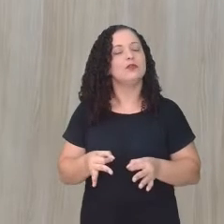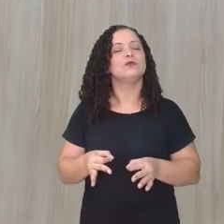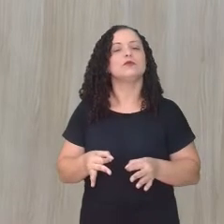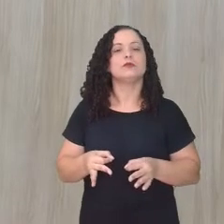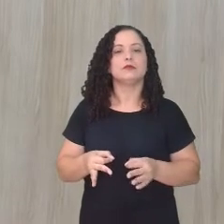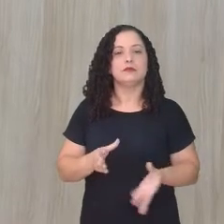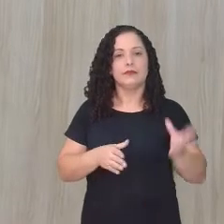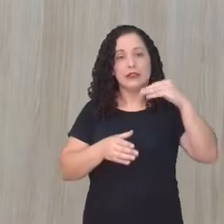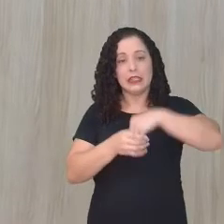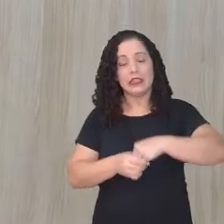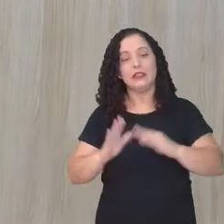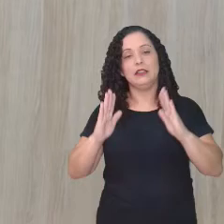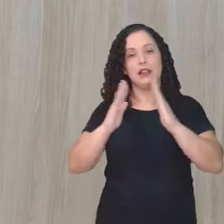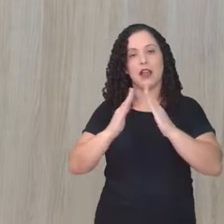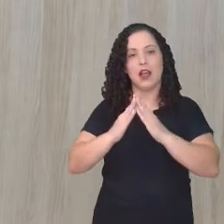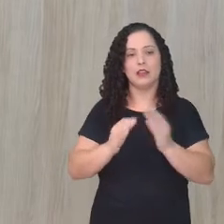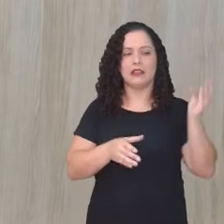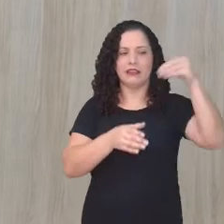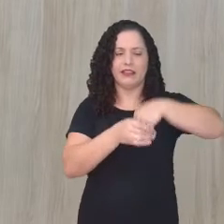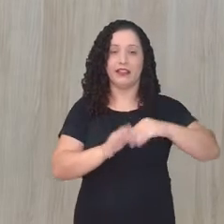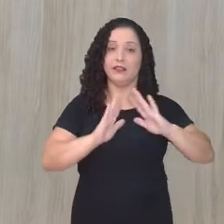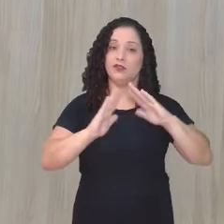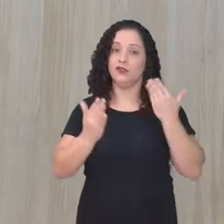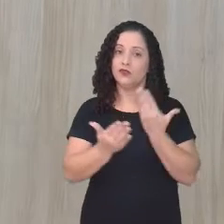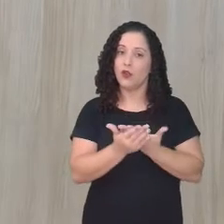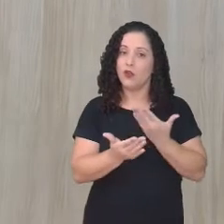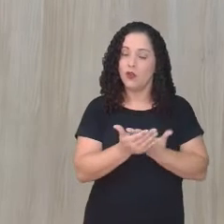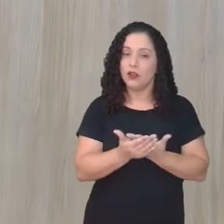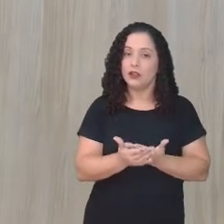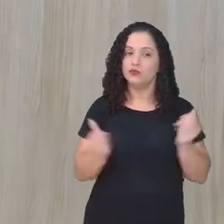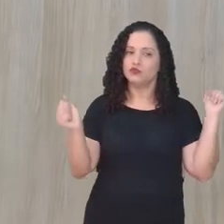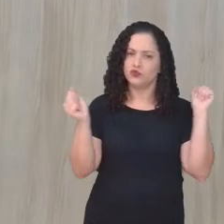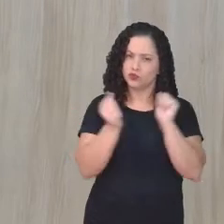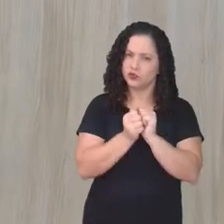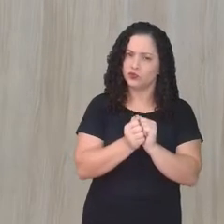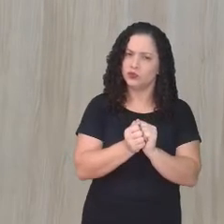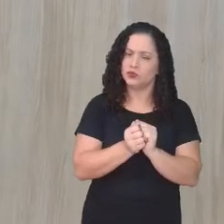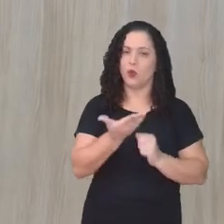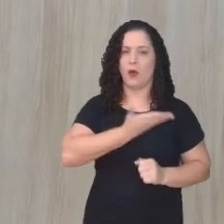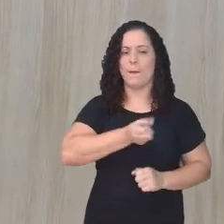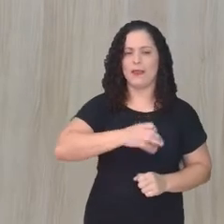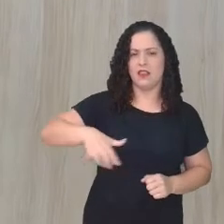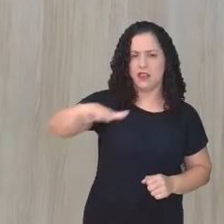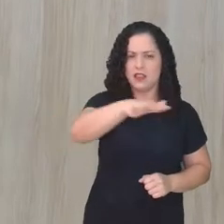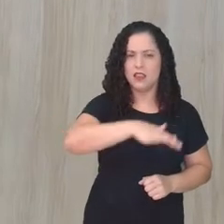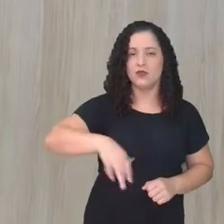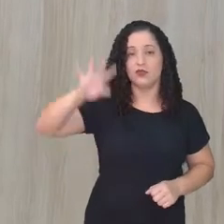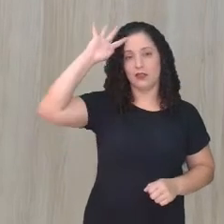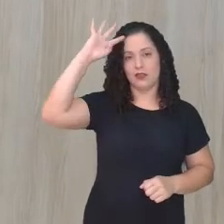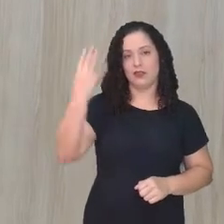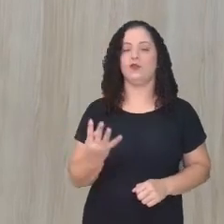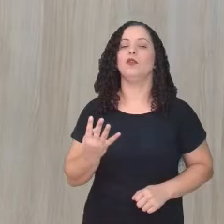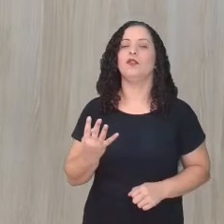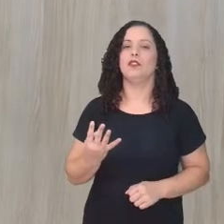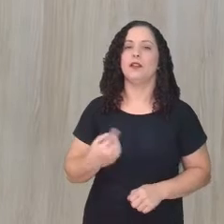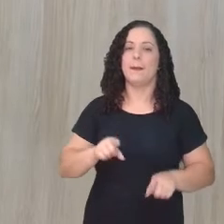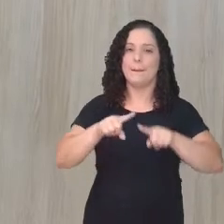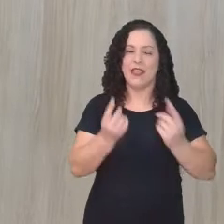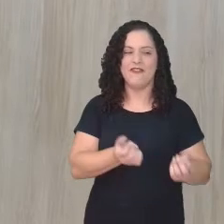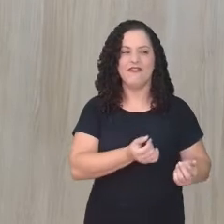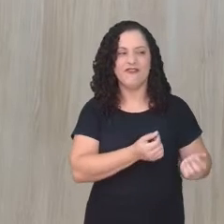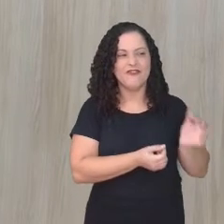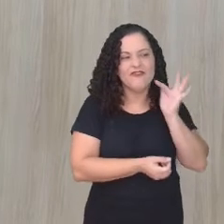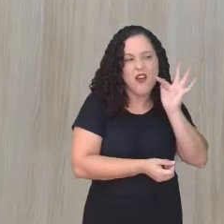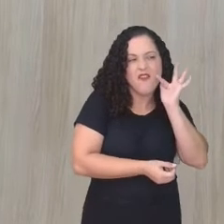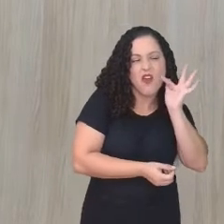da sua casa, no seu ambiente escolar, com seu amigo, e aí você resolve aquela situação. Agora, fofoca,